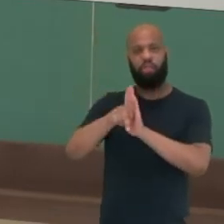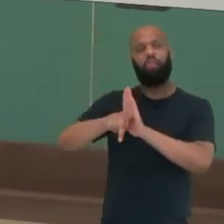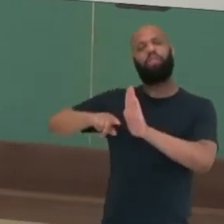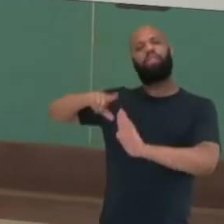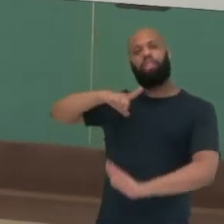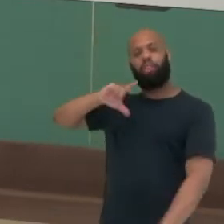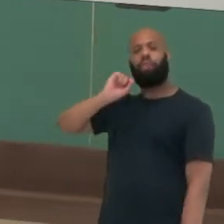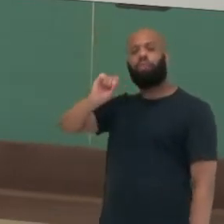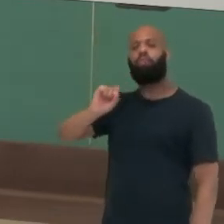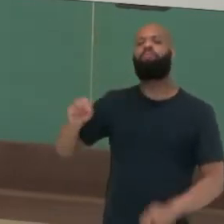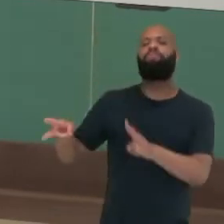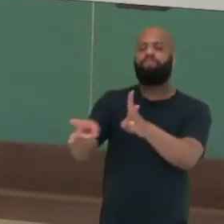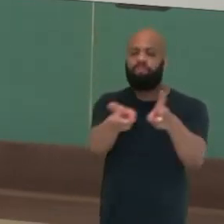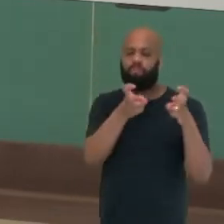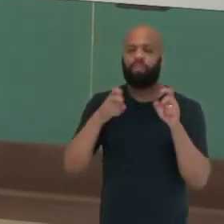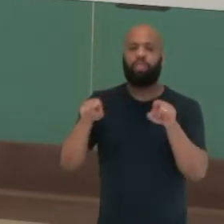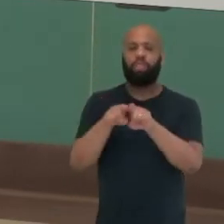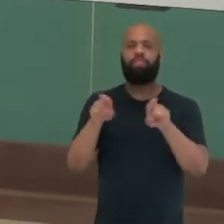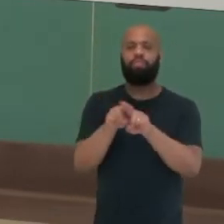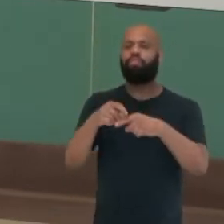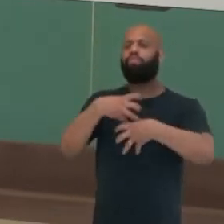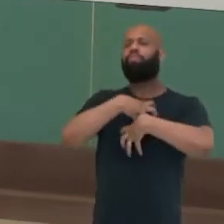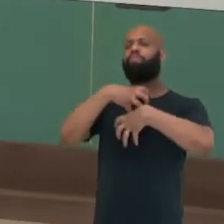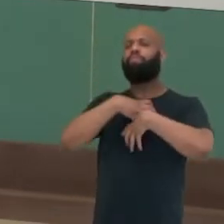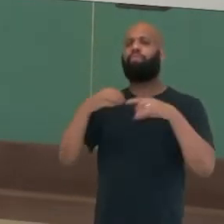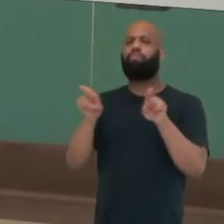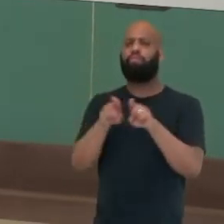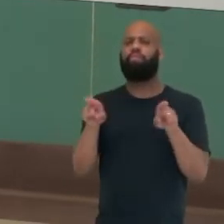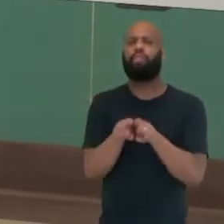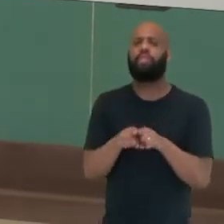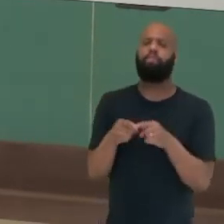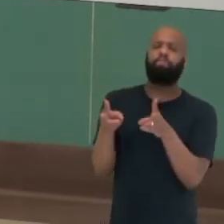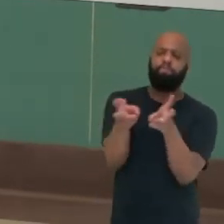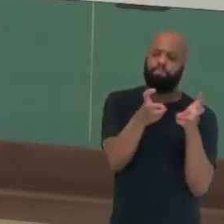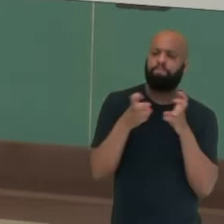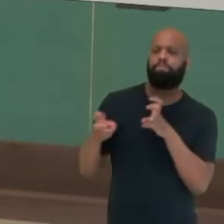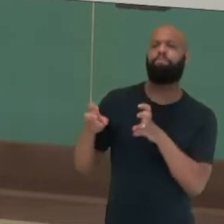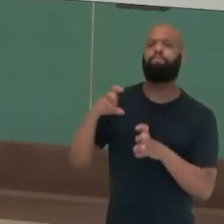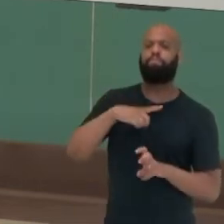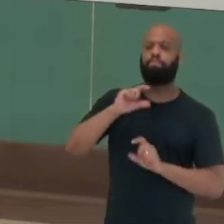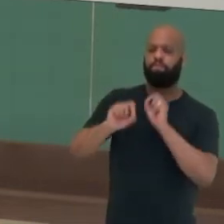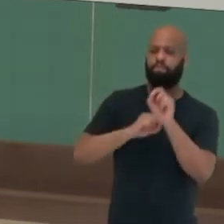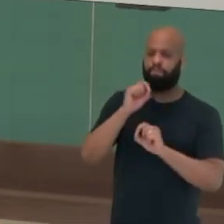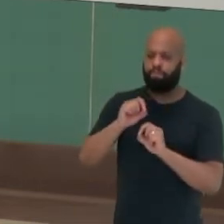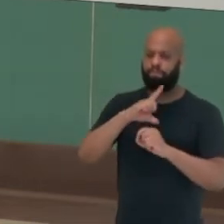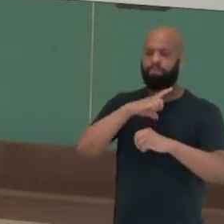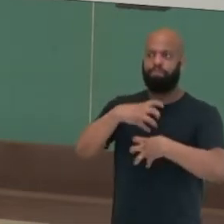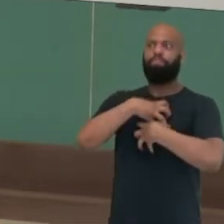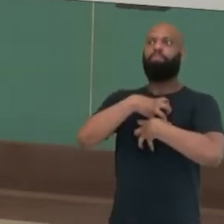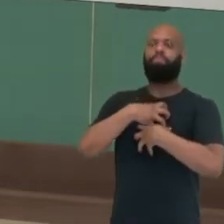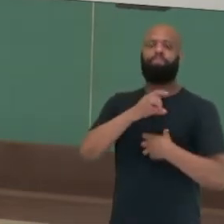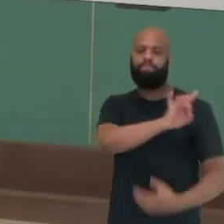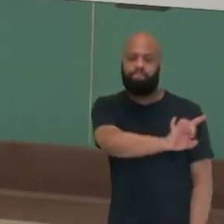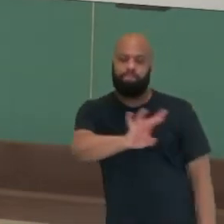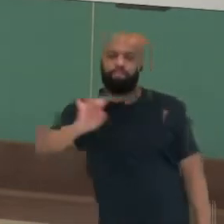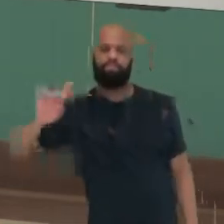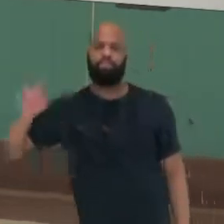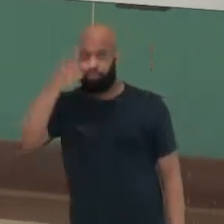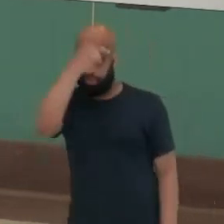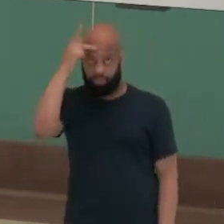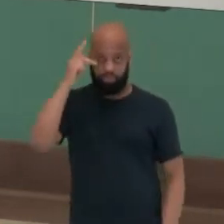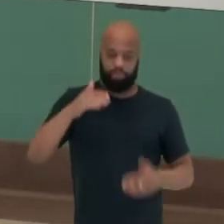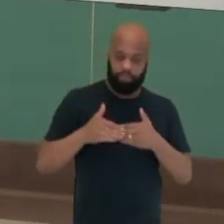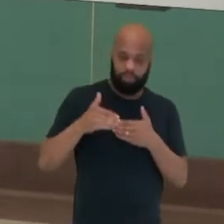essas percepções sensíveis, né? As sensações são despertadas em cada um de nós a partir do